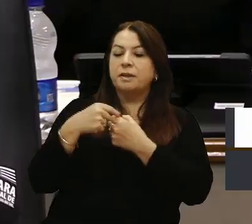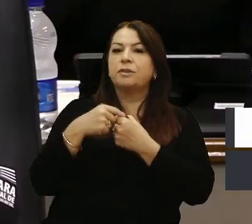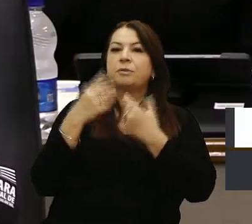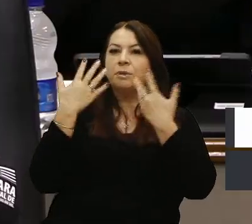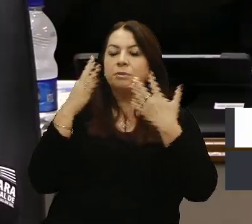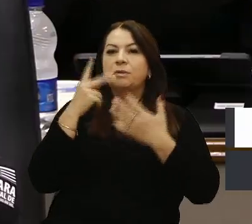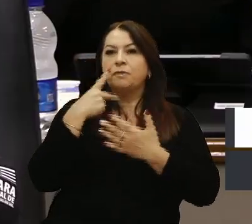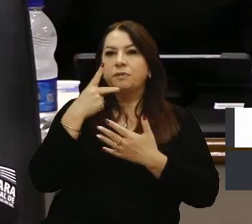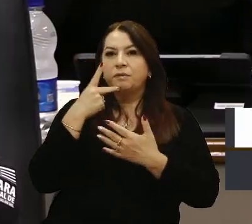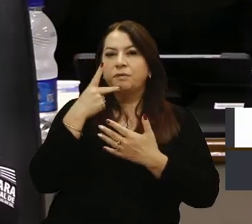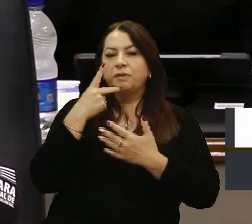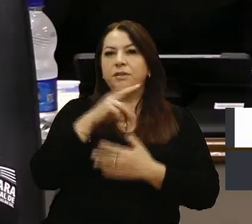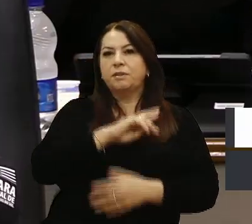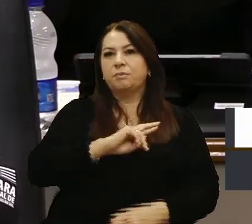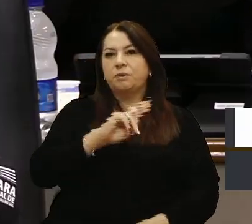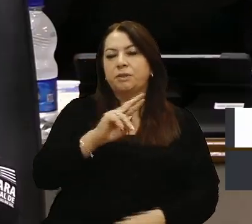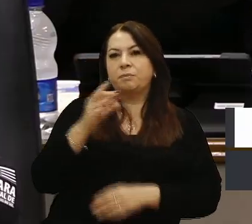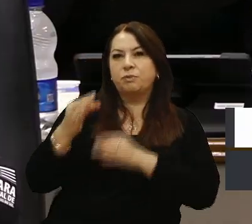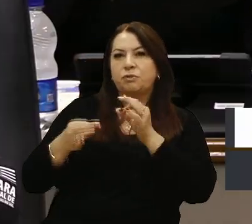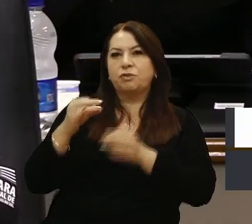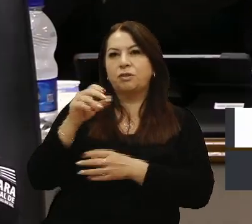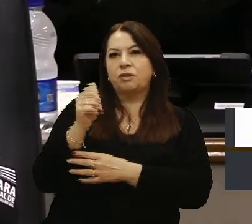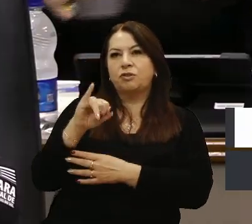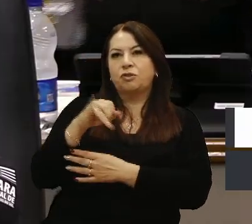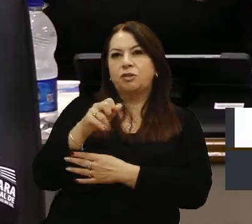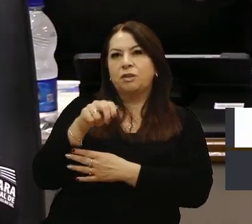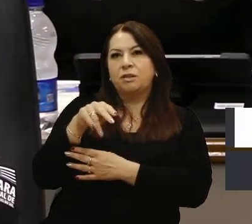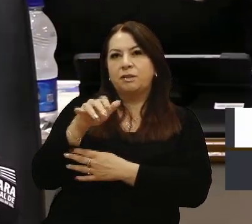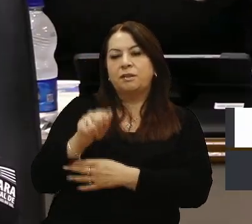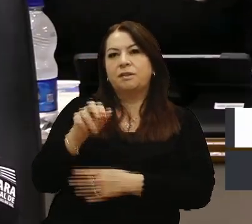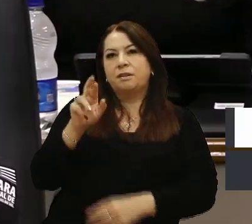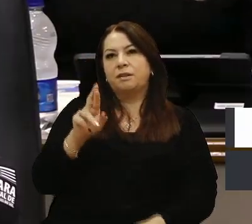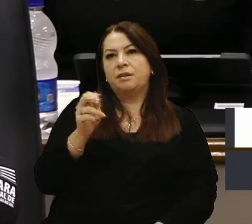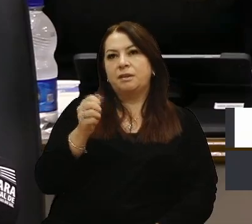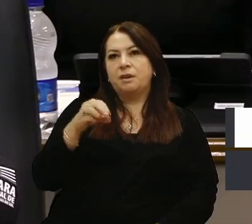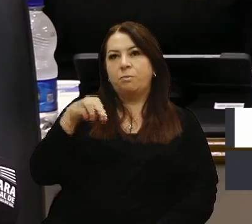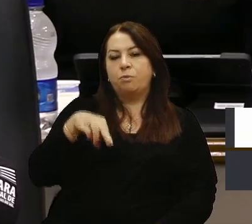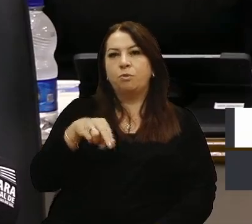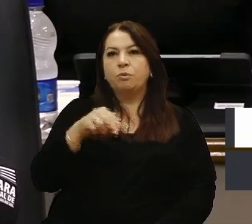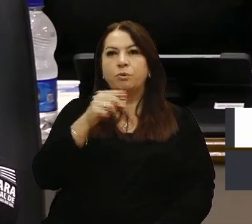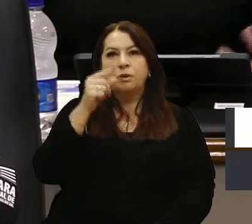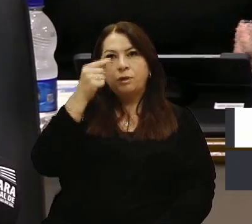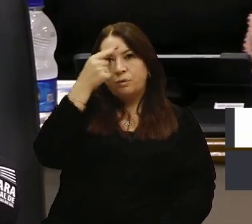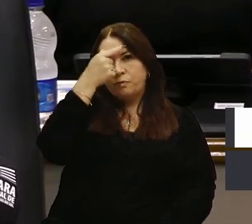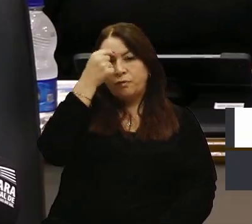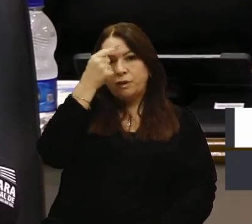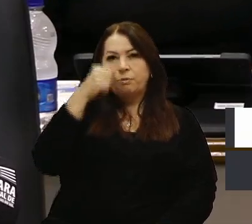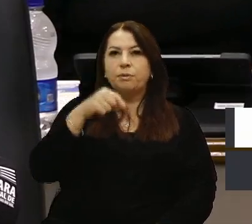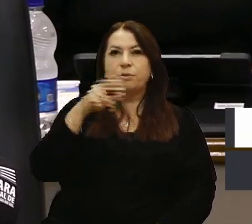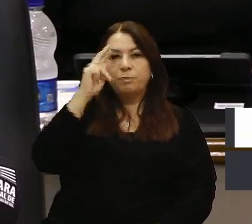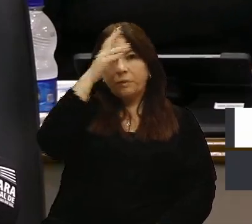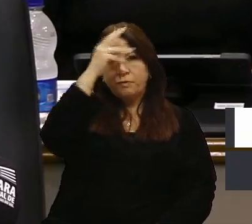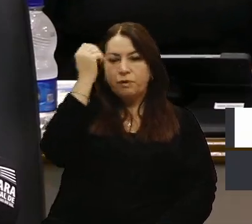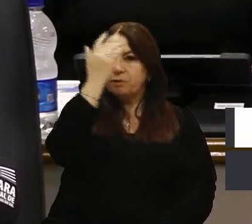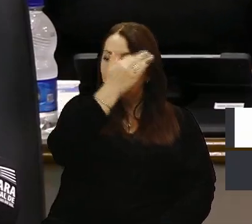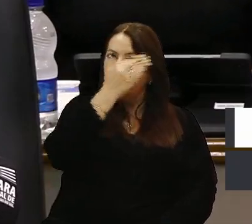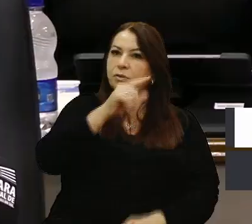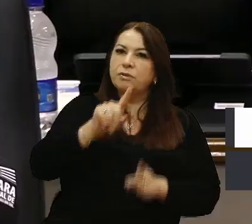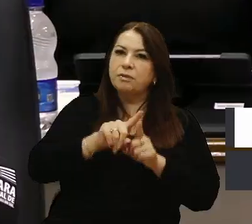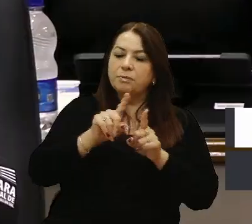fala da promotora Janaína De Carli, do secretário Ramon, do Weber, do prefeito Adiló também, que